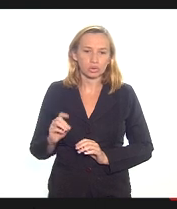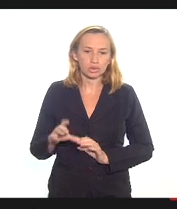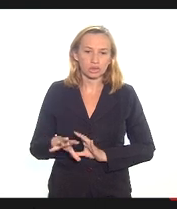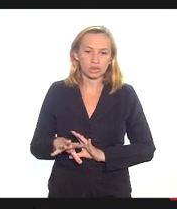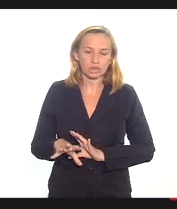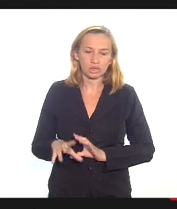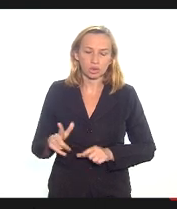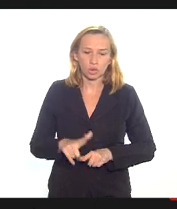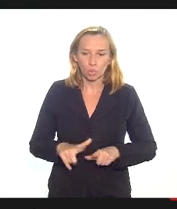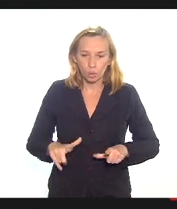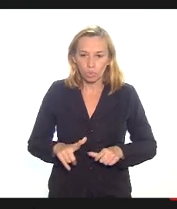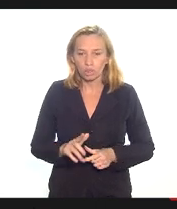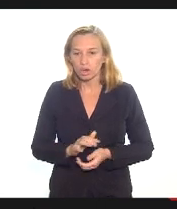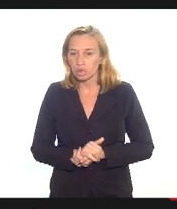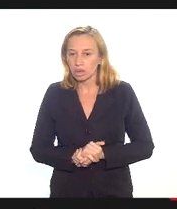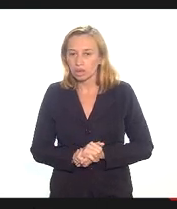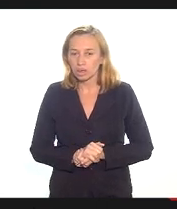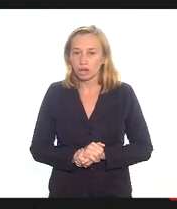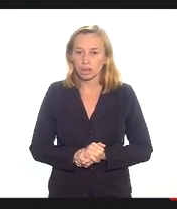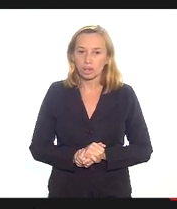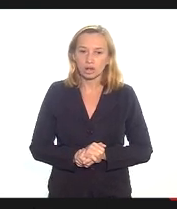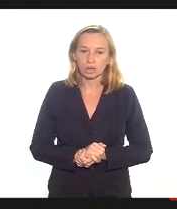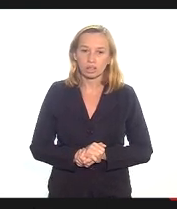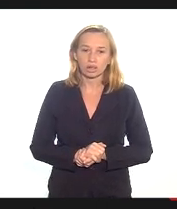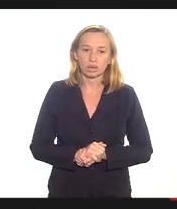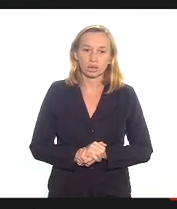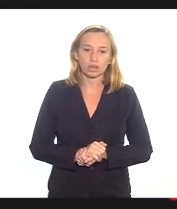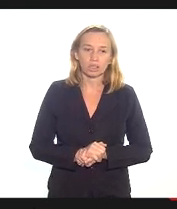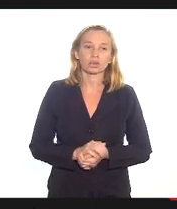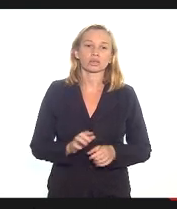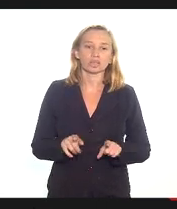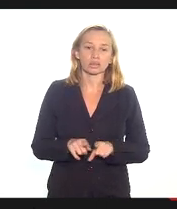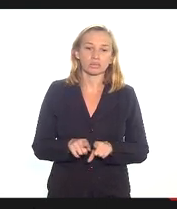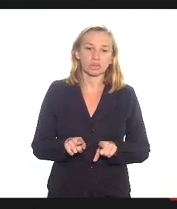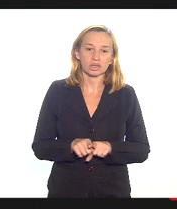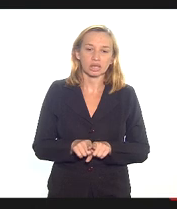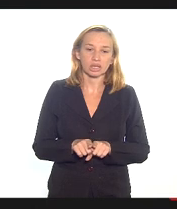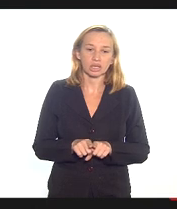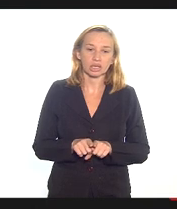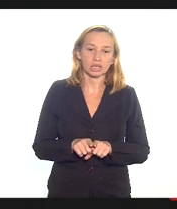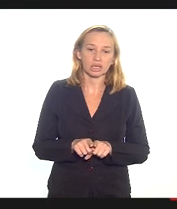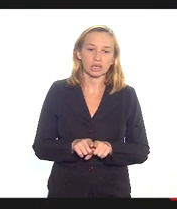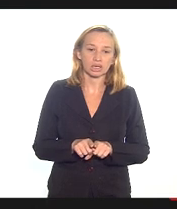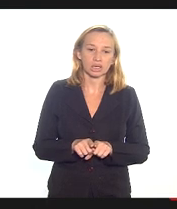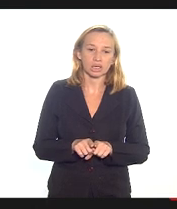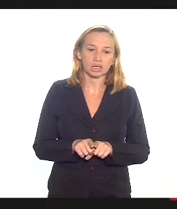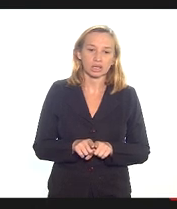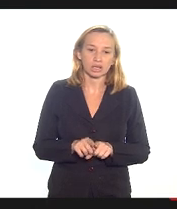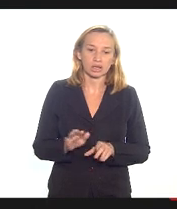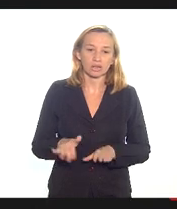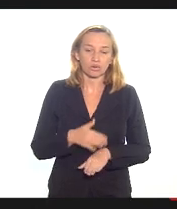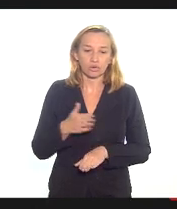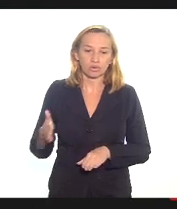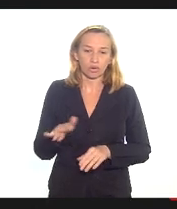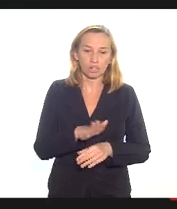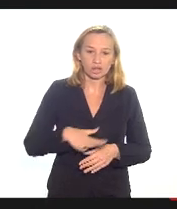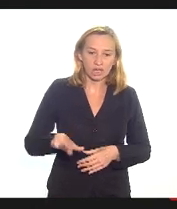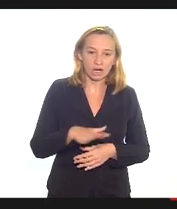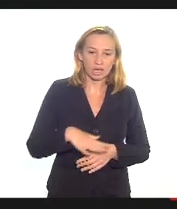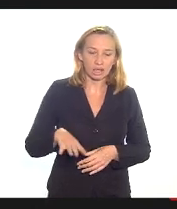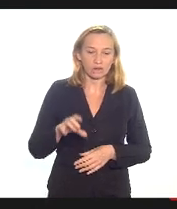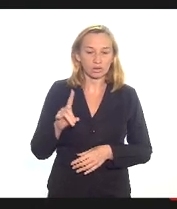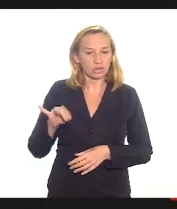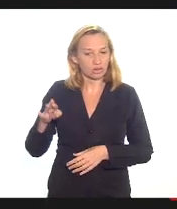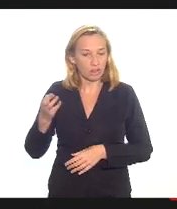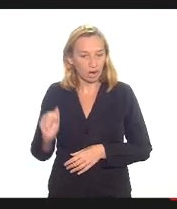que deu origem ao campo, a sísmica regional levantada fora da área de concessão do